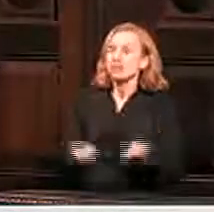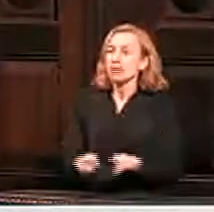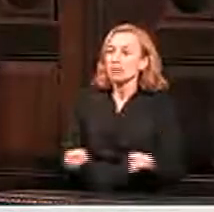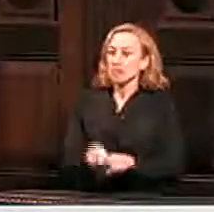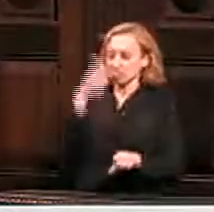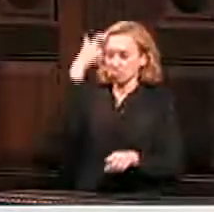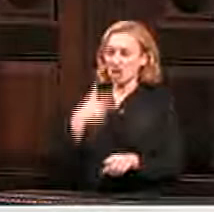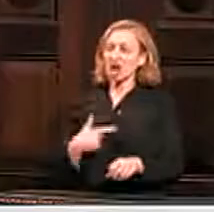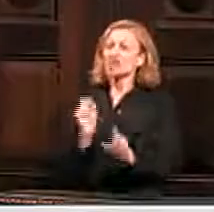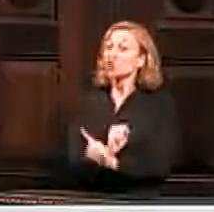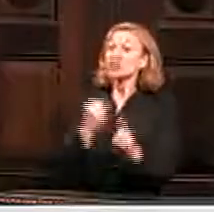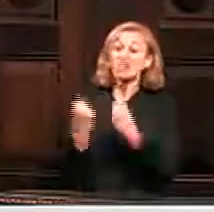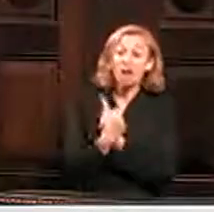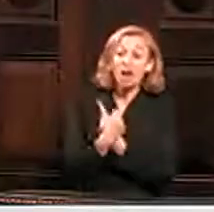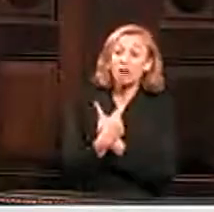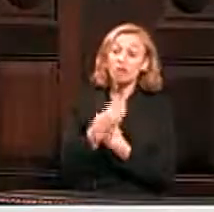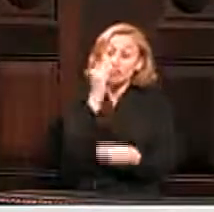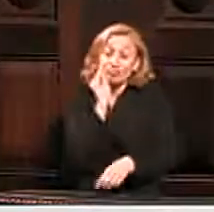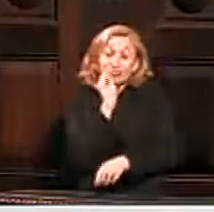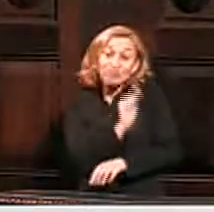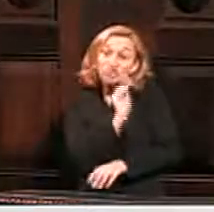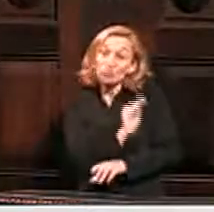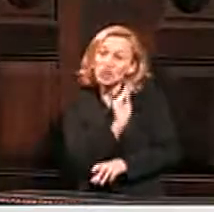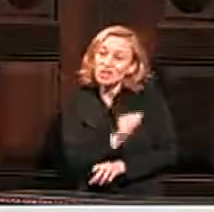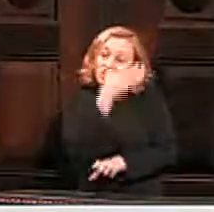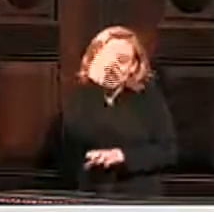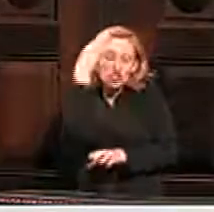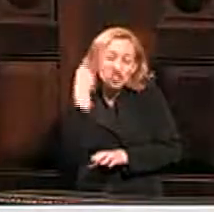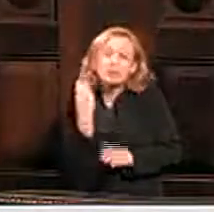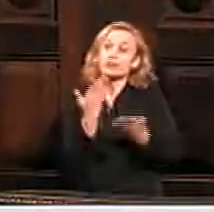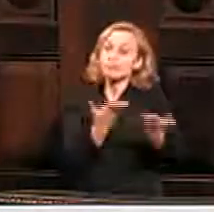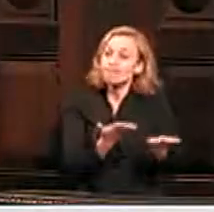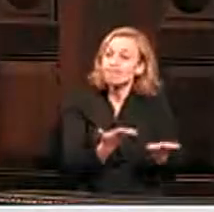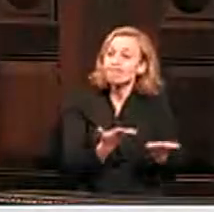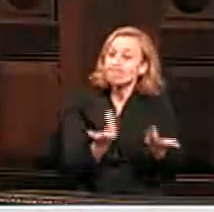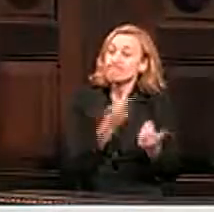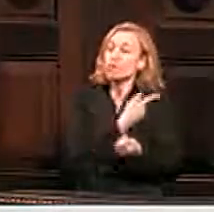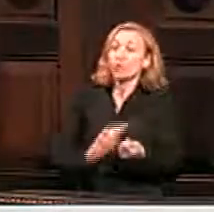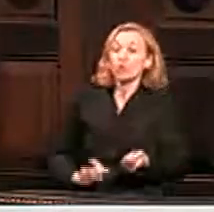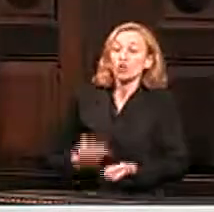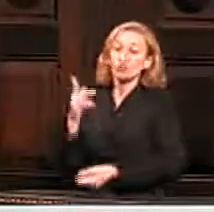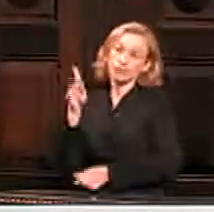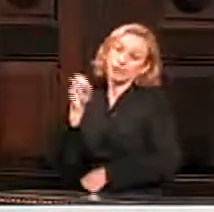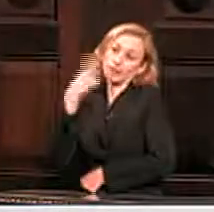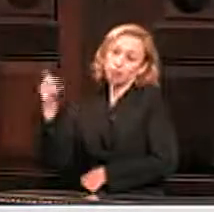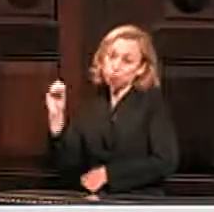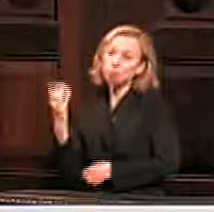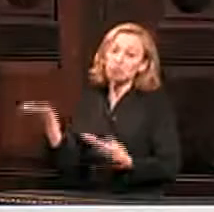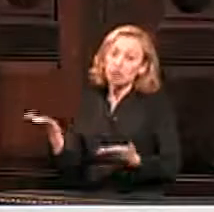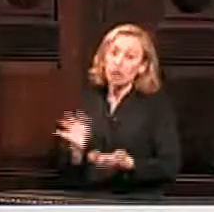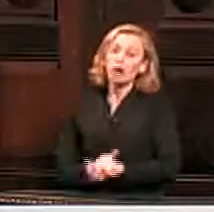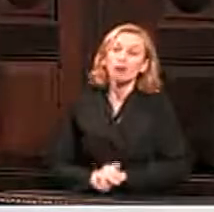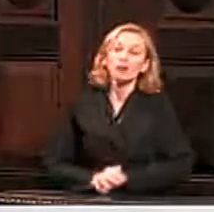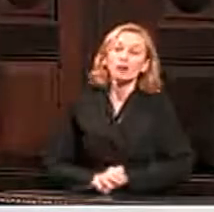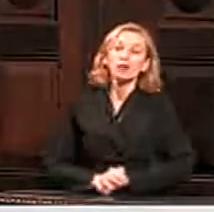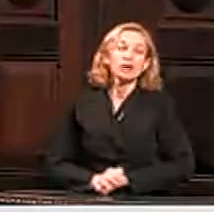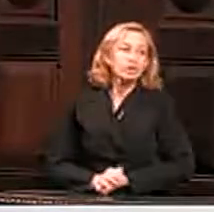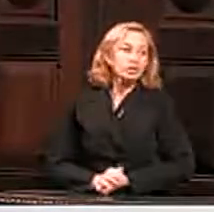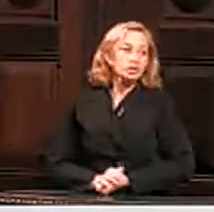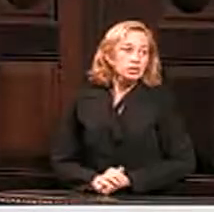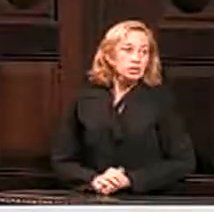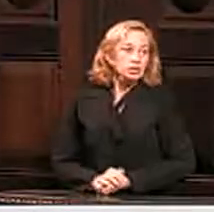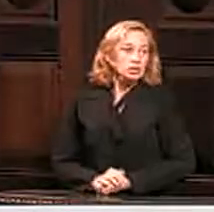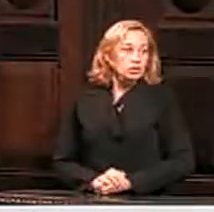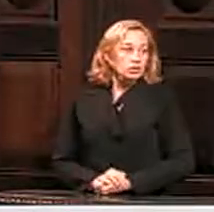totalmente desprezadas e esquecidas aí pelo governo Pezão. Então é bom que a gente